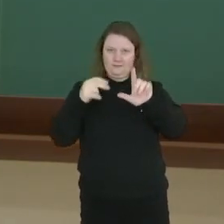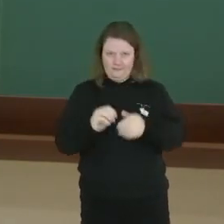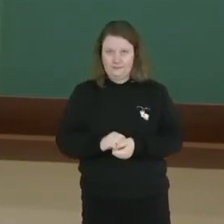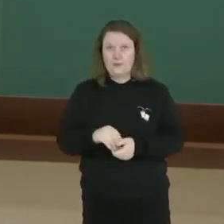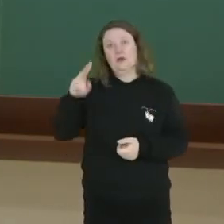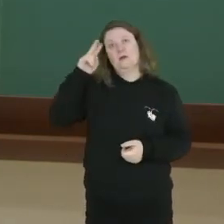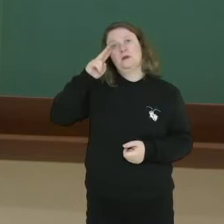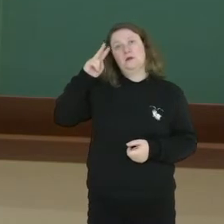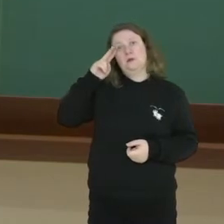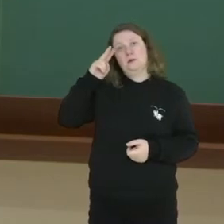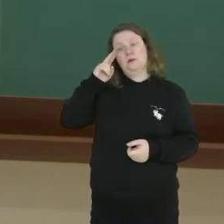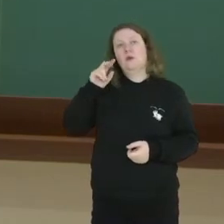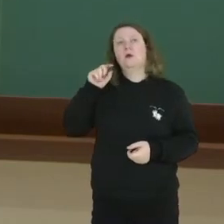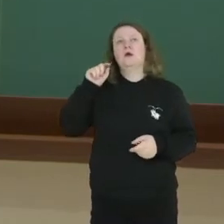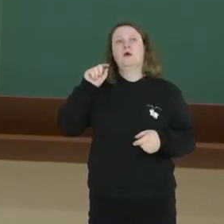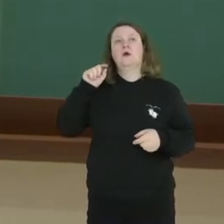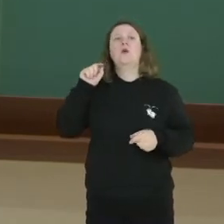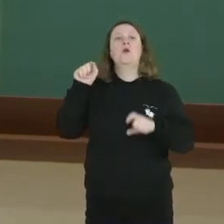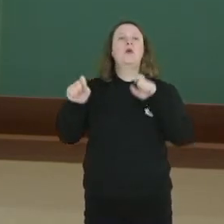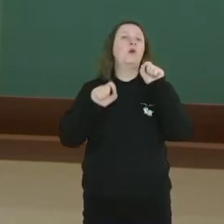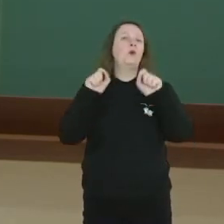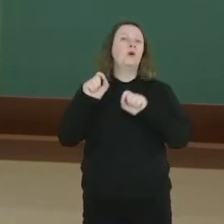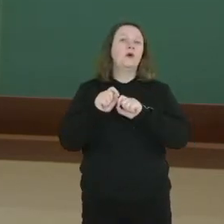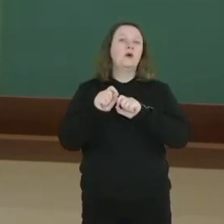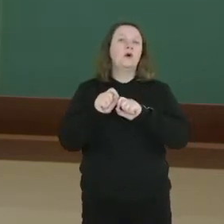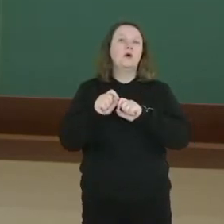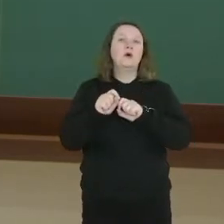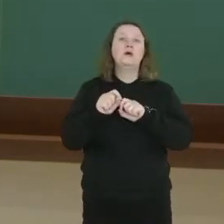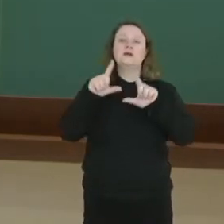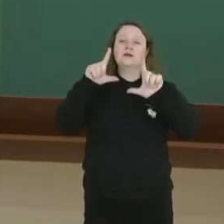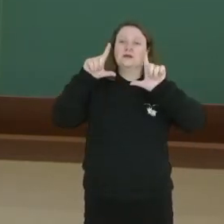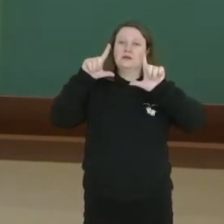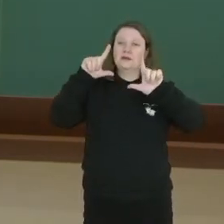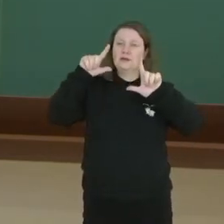Lembrando que essa relação vale para triângulos, o quê?